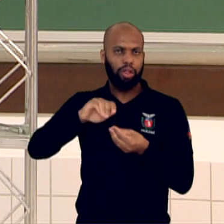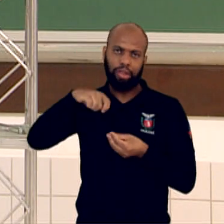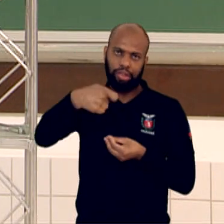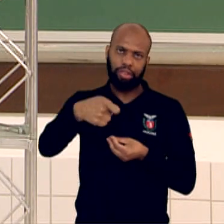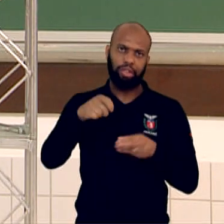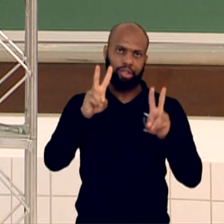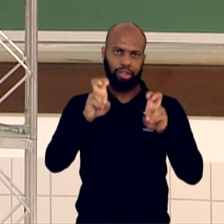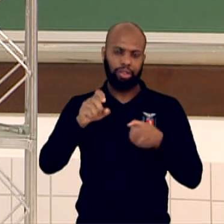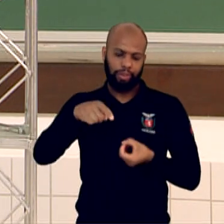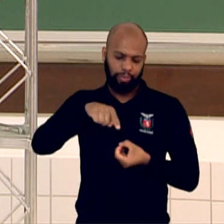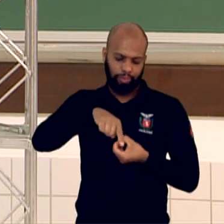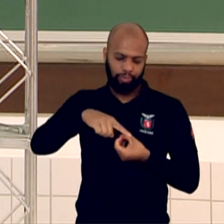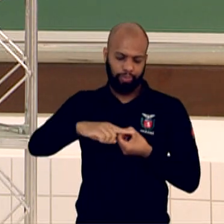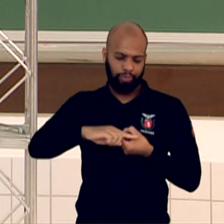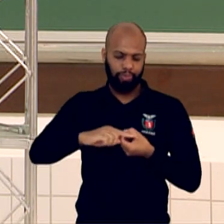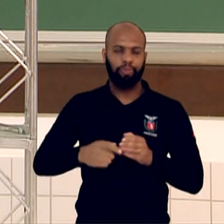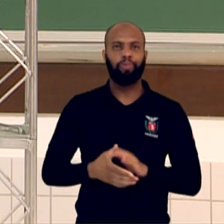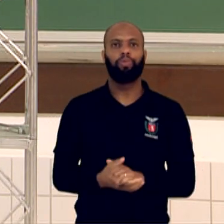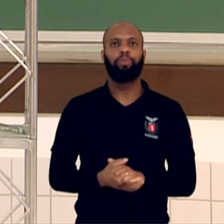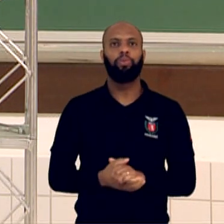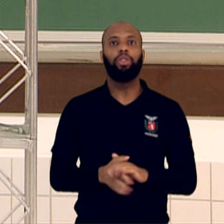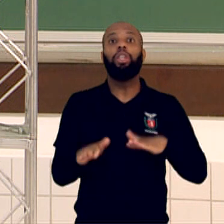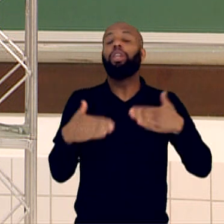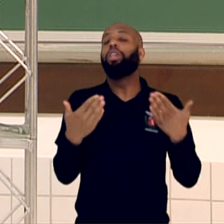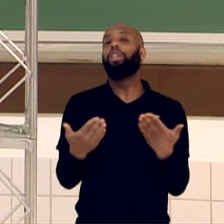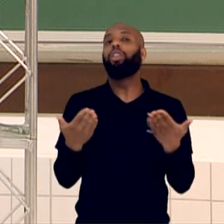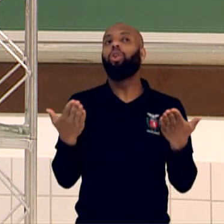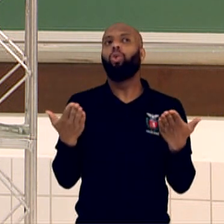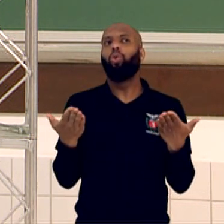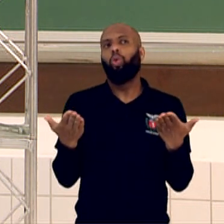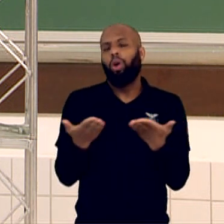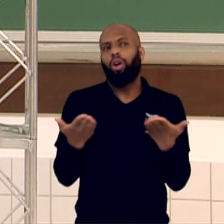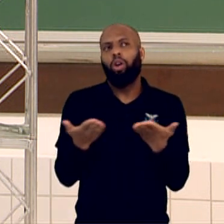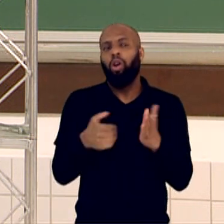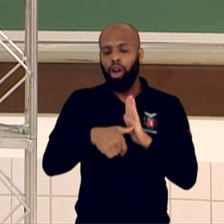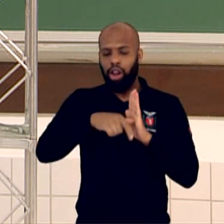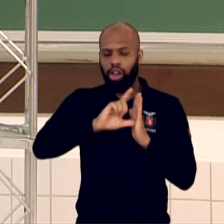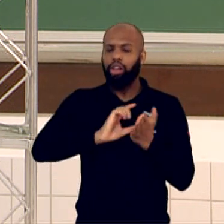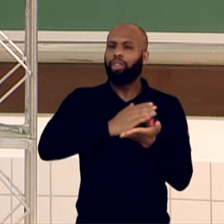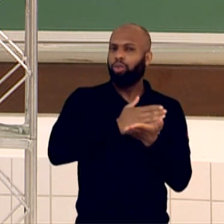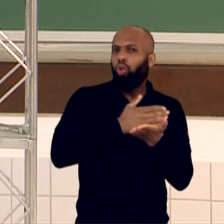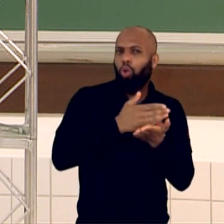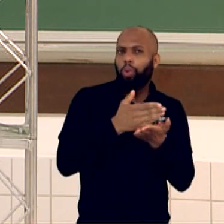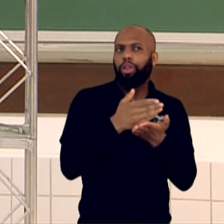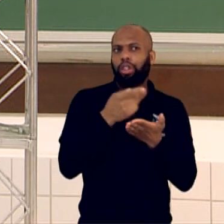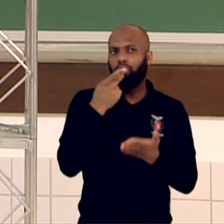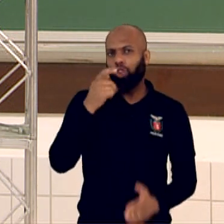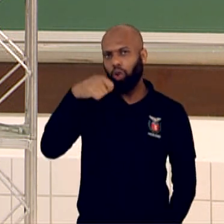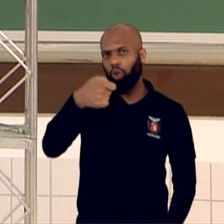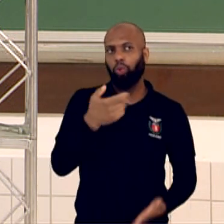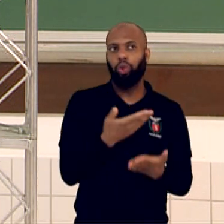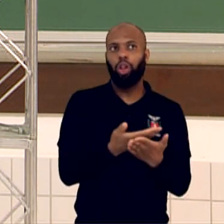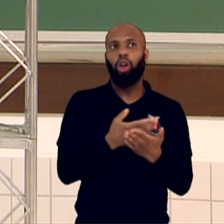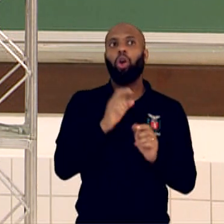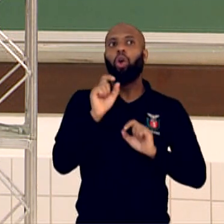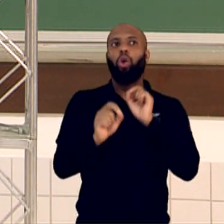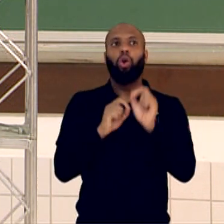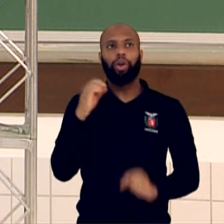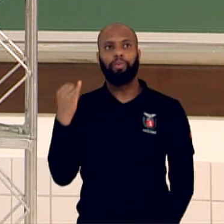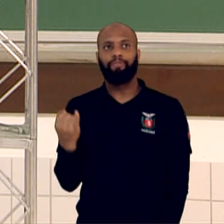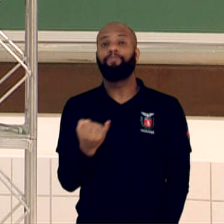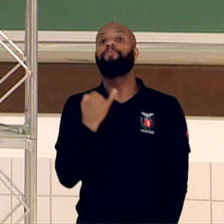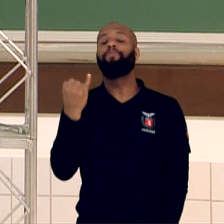trigonometria. Tá? Então, pessoal, é o seguinte, antes de fazer a introdução aqui da aula, o que é importante é a gente